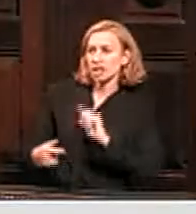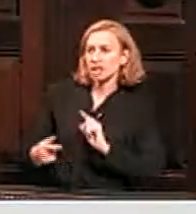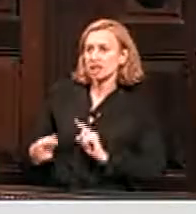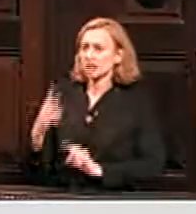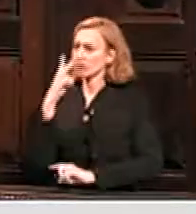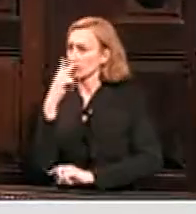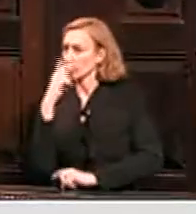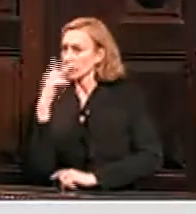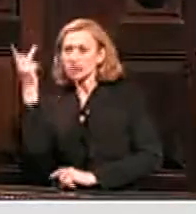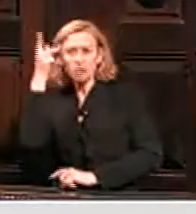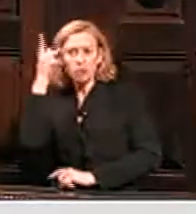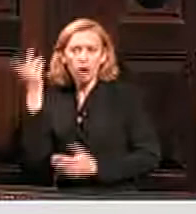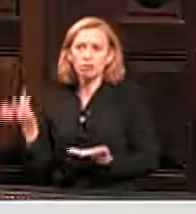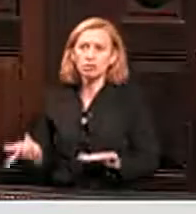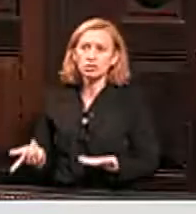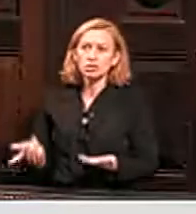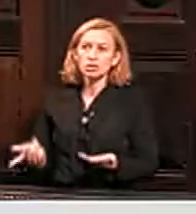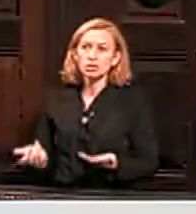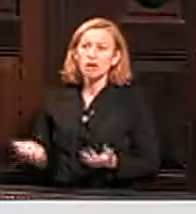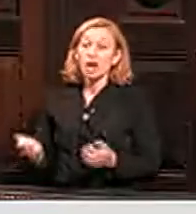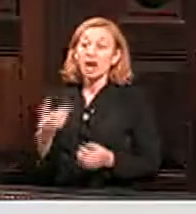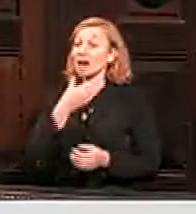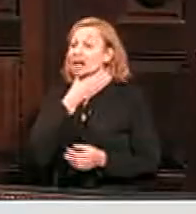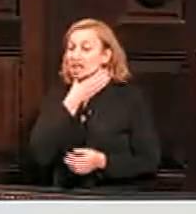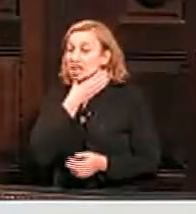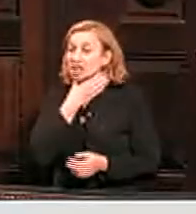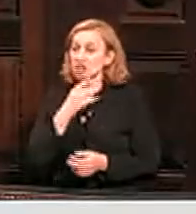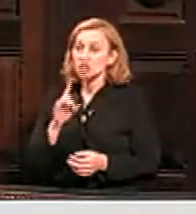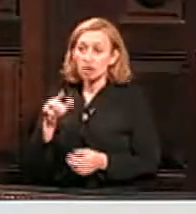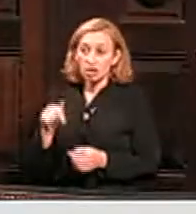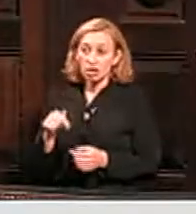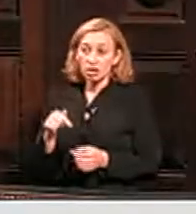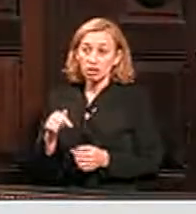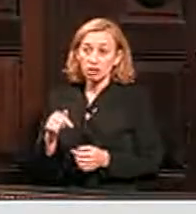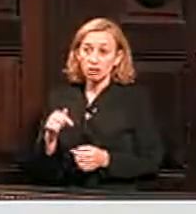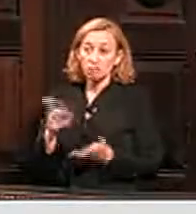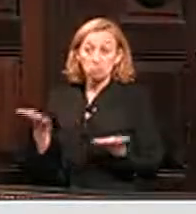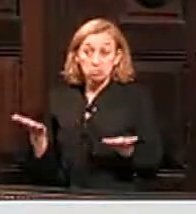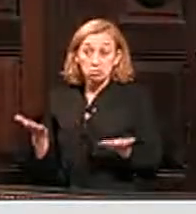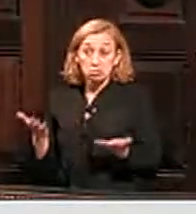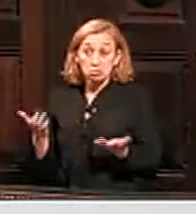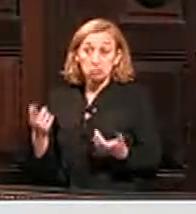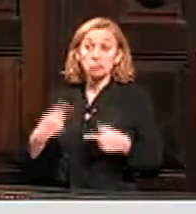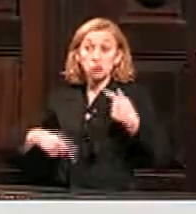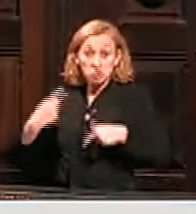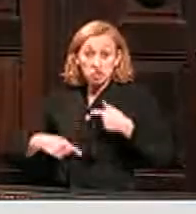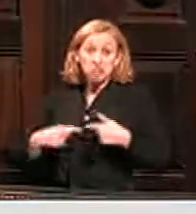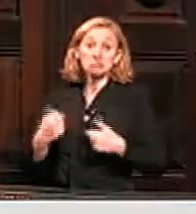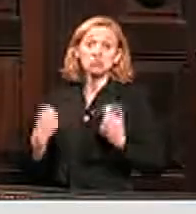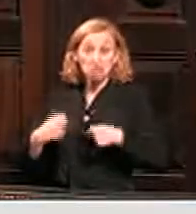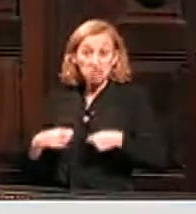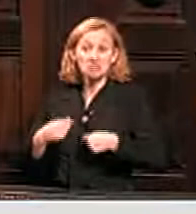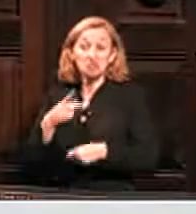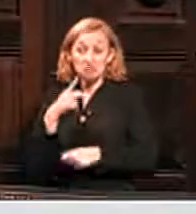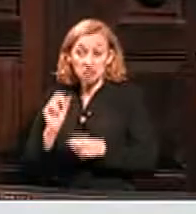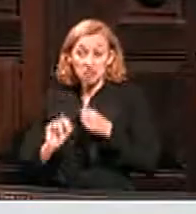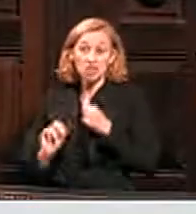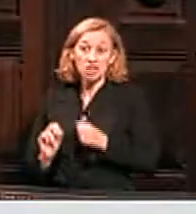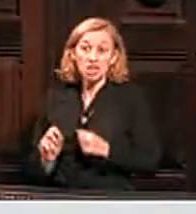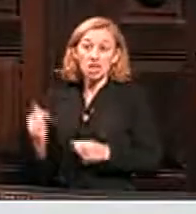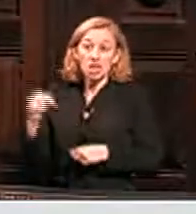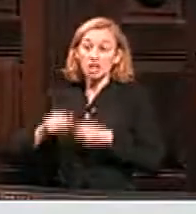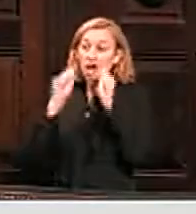Santo e em São Paulo. A crise não está relacionada a isso. Esse é um debate que a gente pode fazer. E quando essa